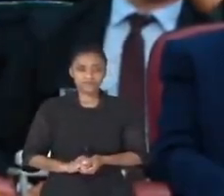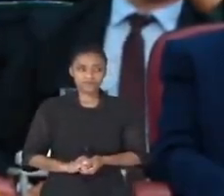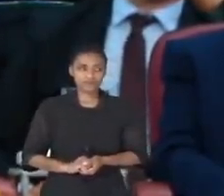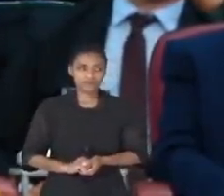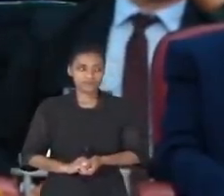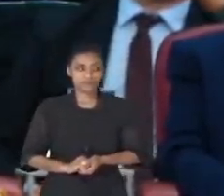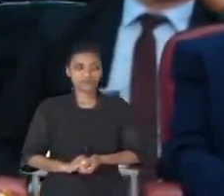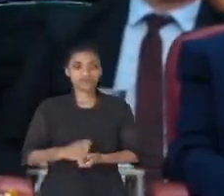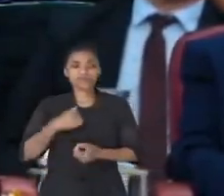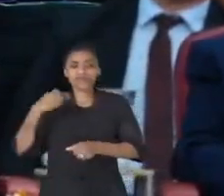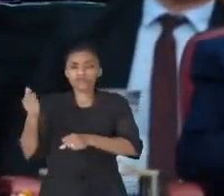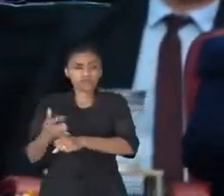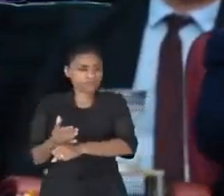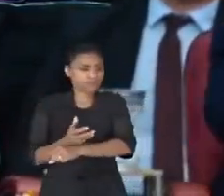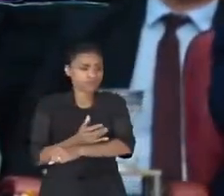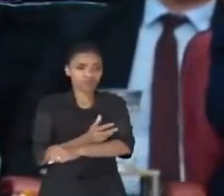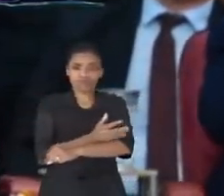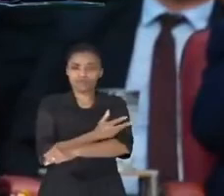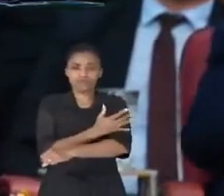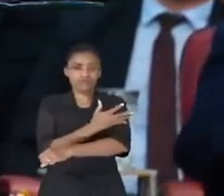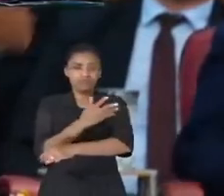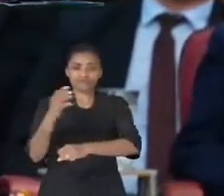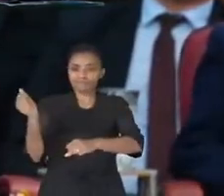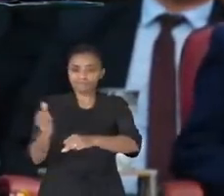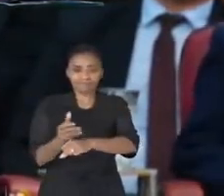Ah, eu me emociono.